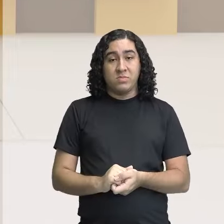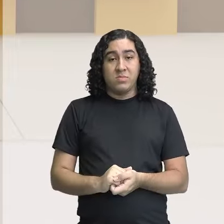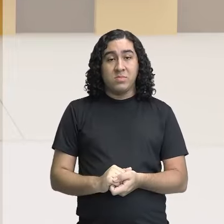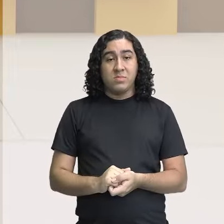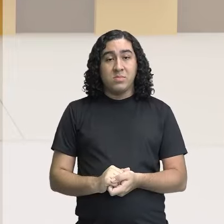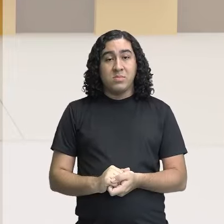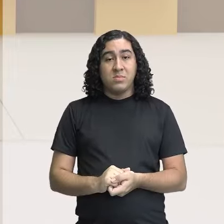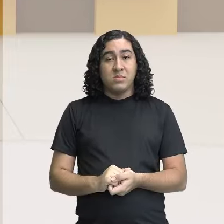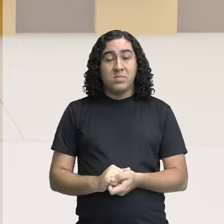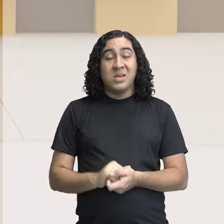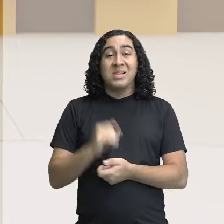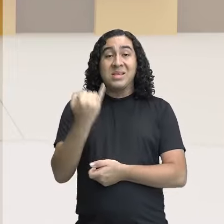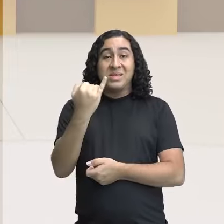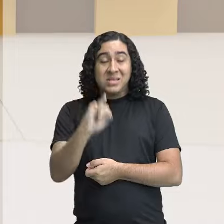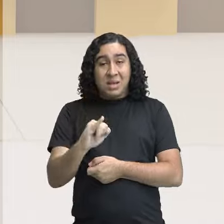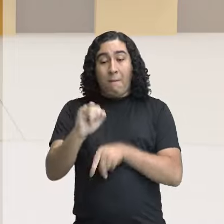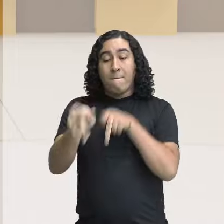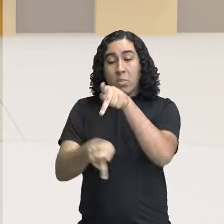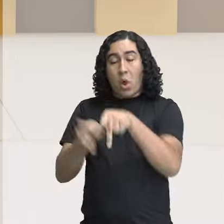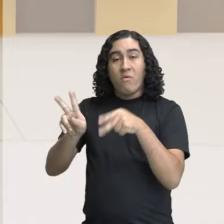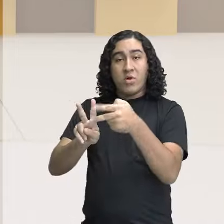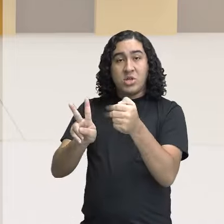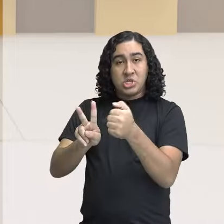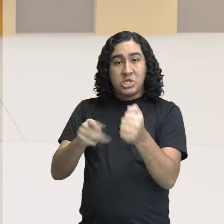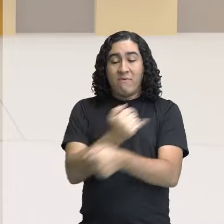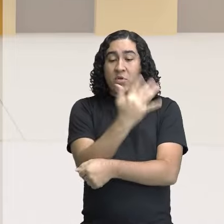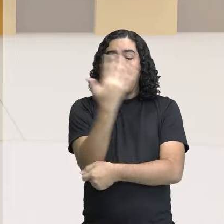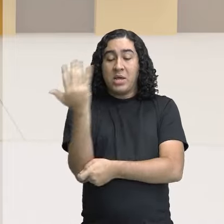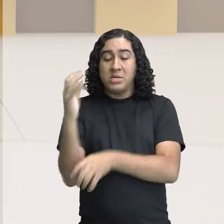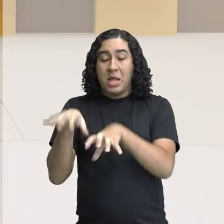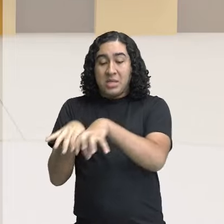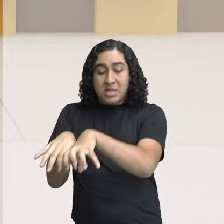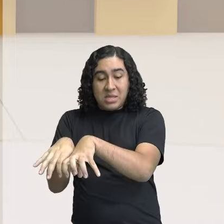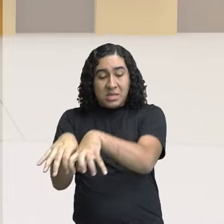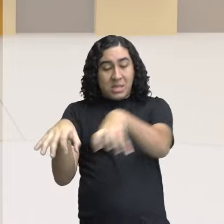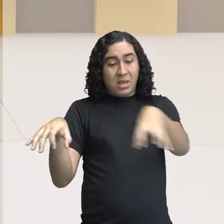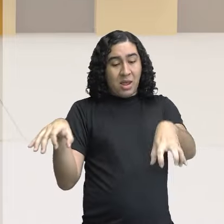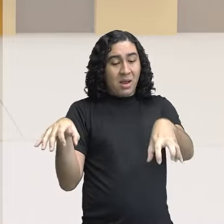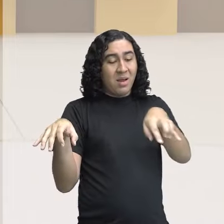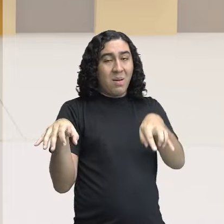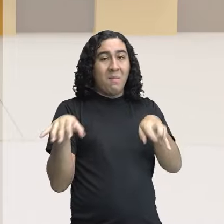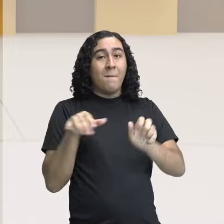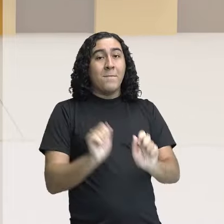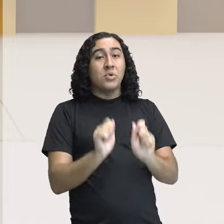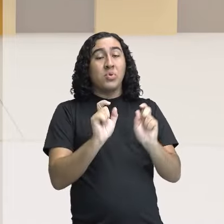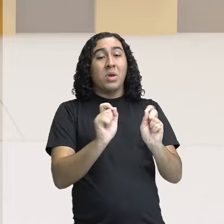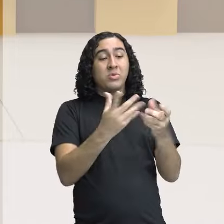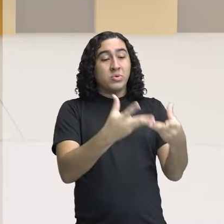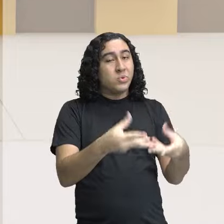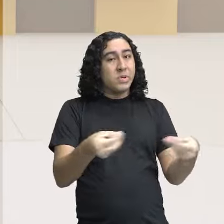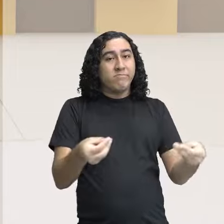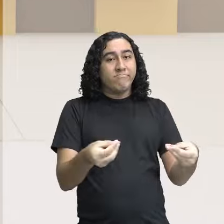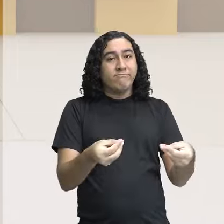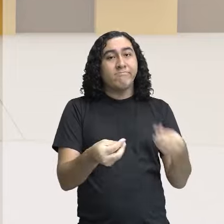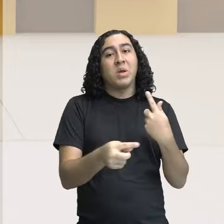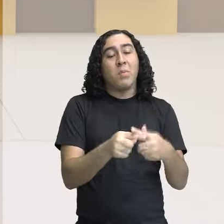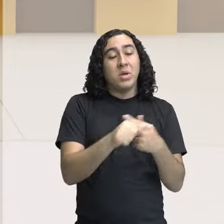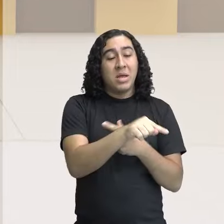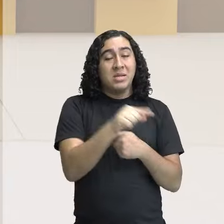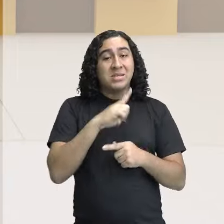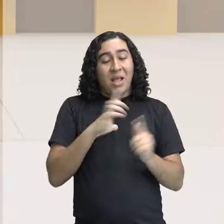terra desses povos originários, dos povos tradicionais, eles podem até deixar de existir, porque eles têm